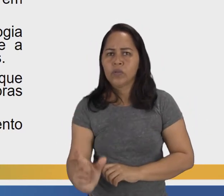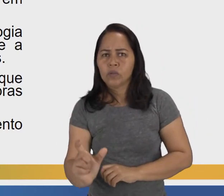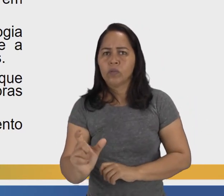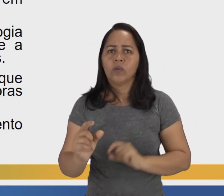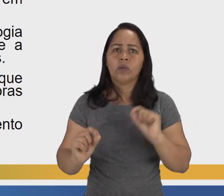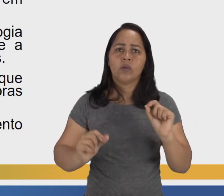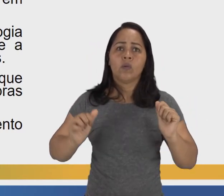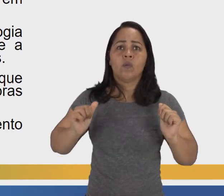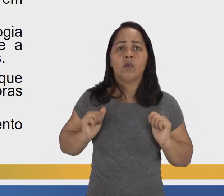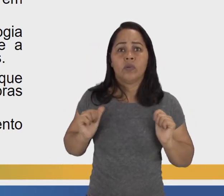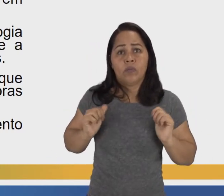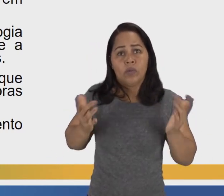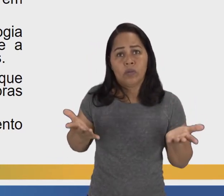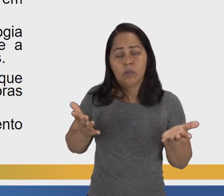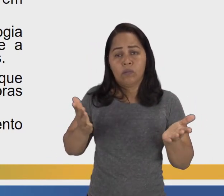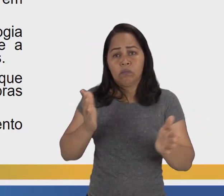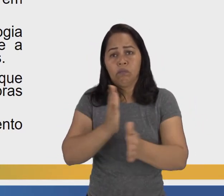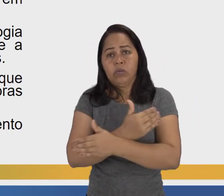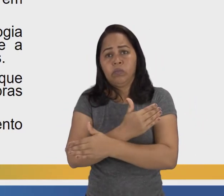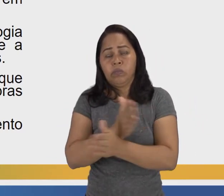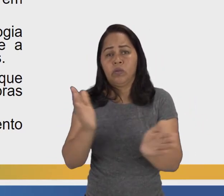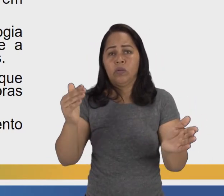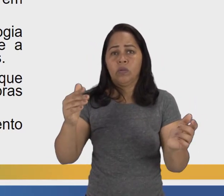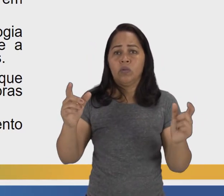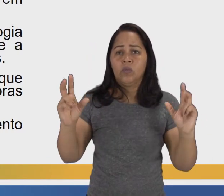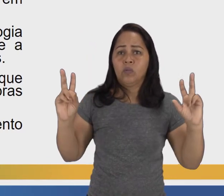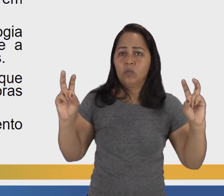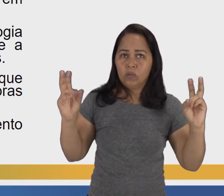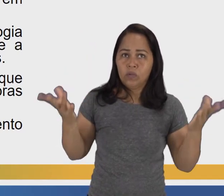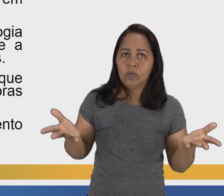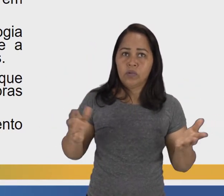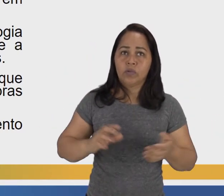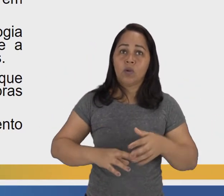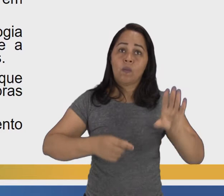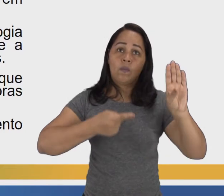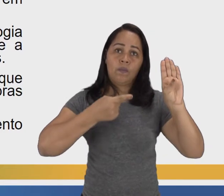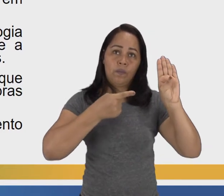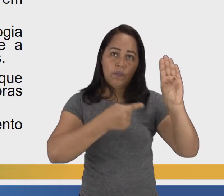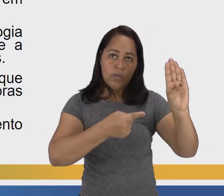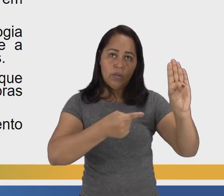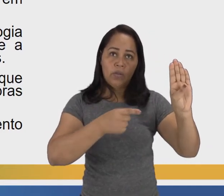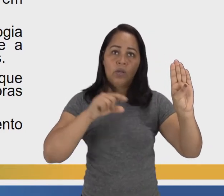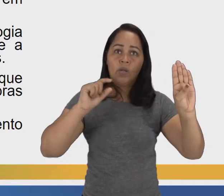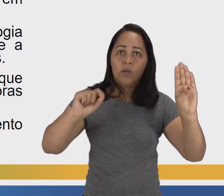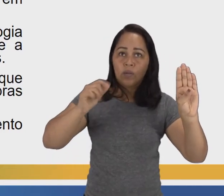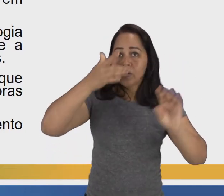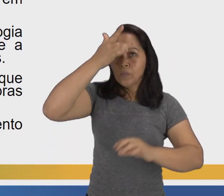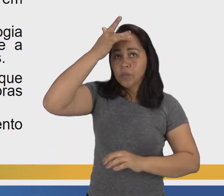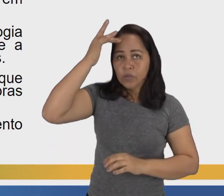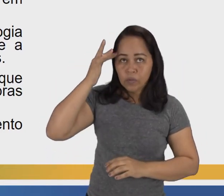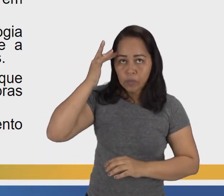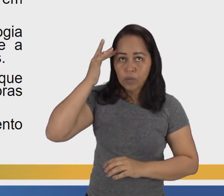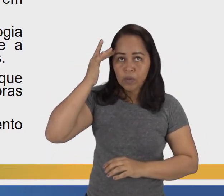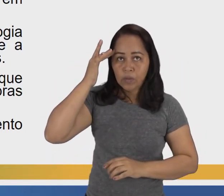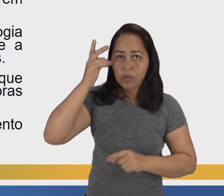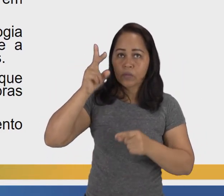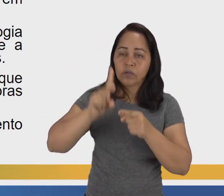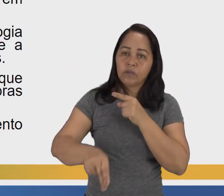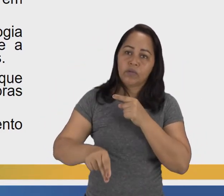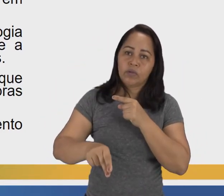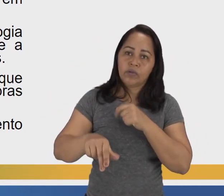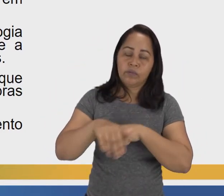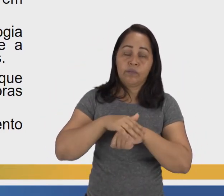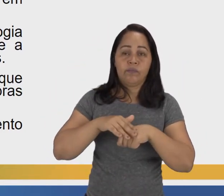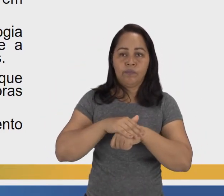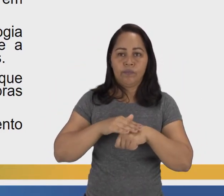seria a letra B. Tendência de algumas pessoas a interferir em conversa alheia. Como que eu posso identificar isso dentro do texto?